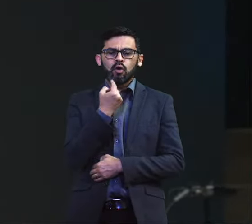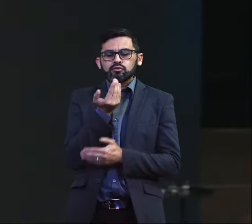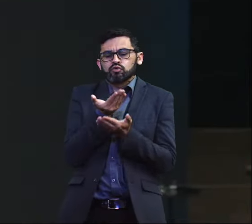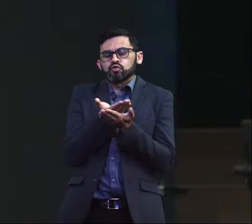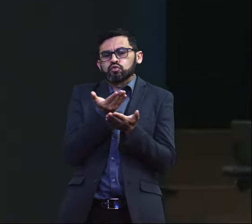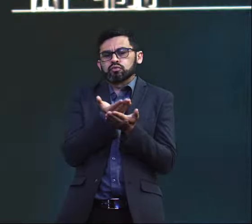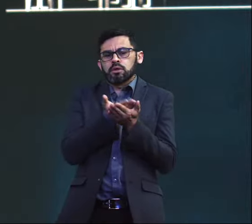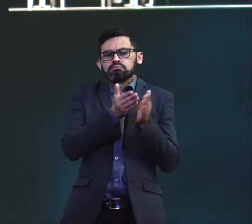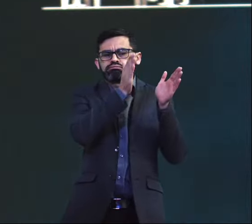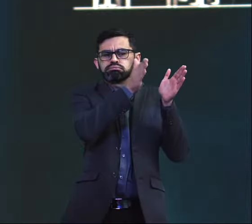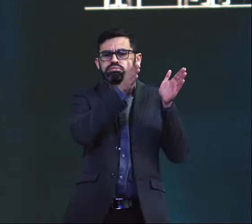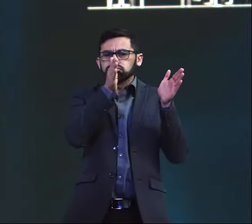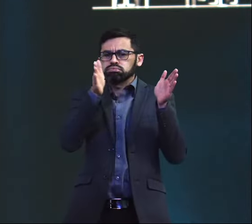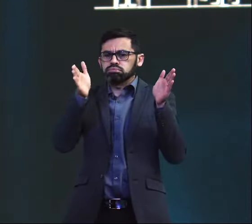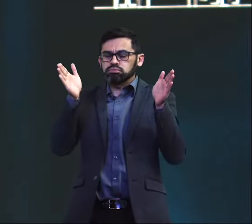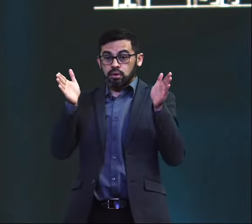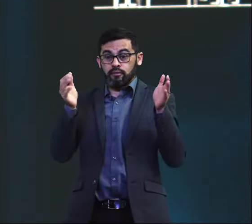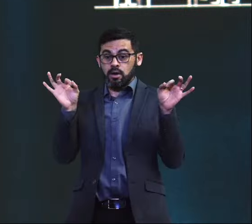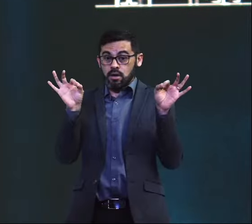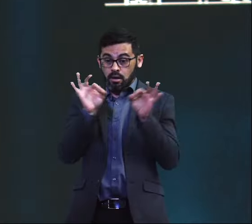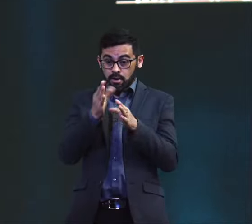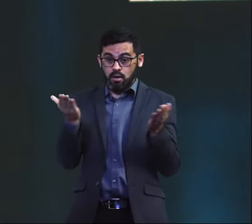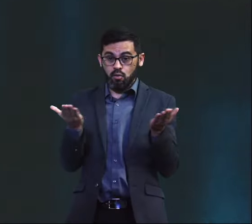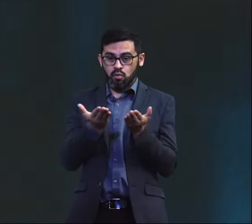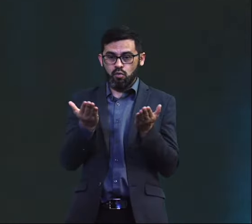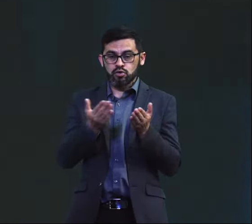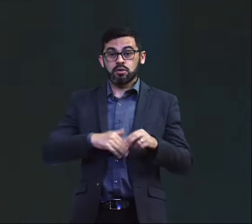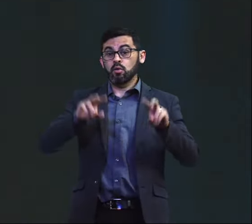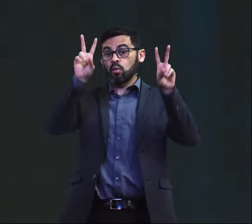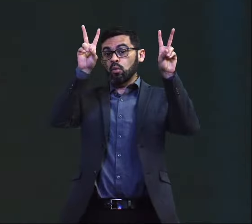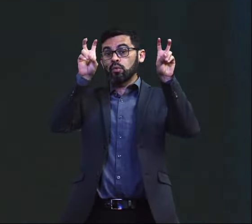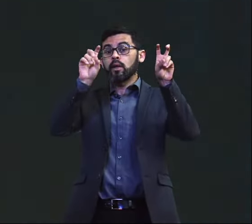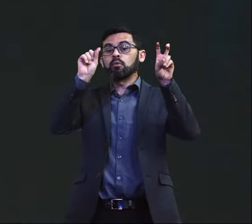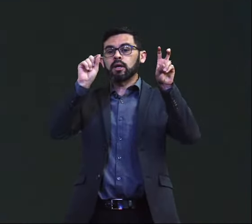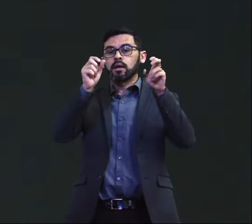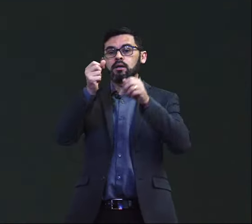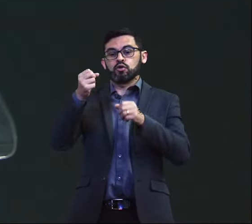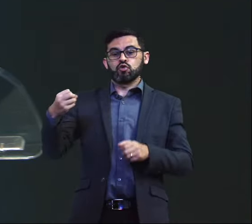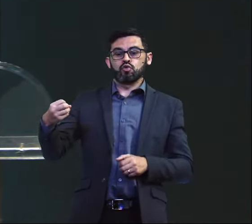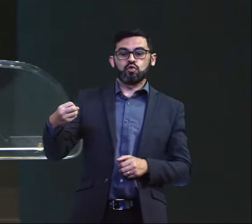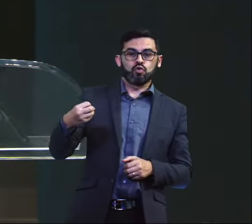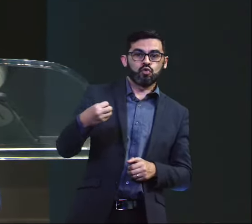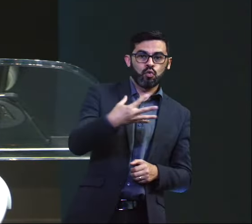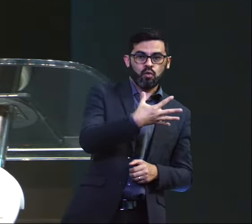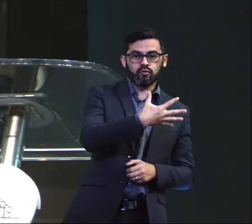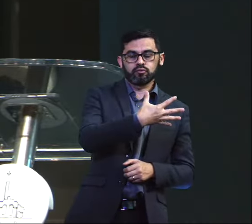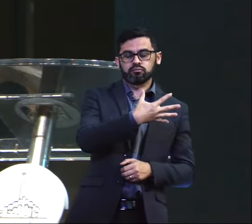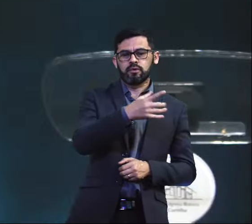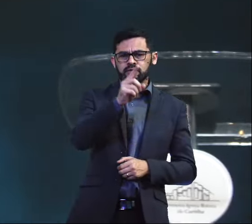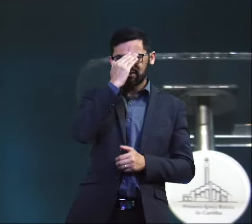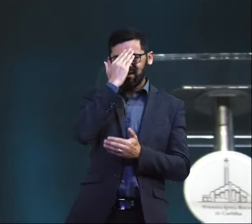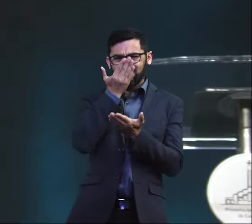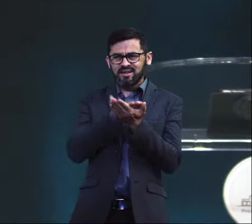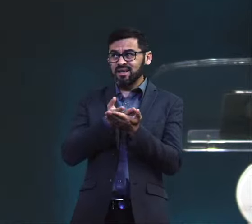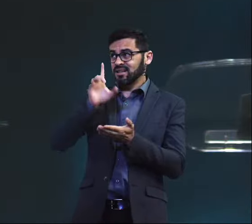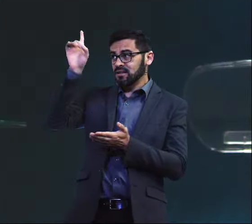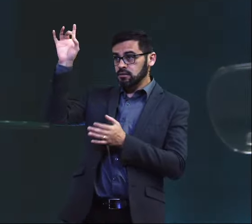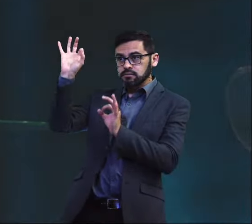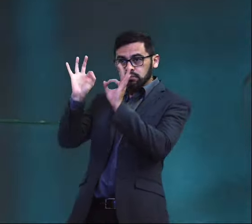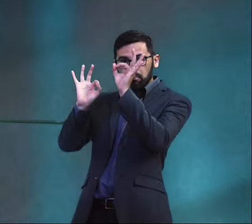de mensagens, e eu vou encerrá-la hoje, sobre algo novo, né? Quantos creem que Deus tem